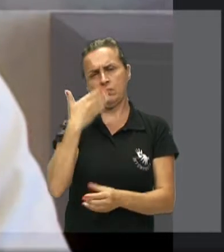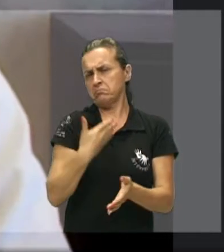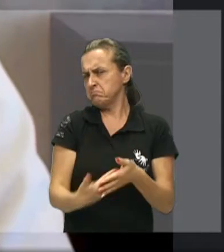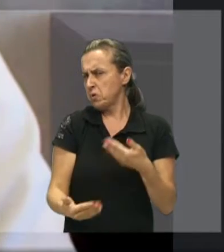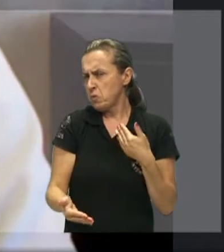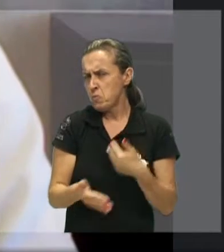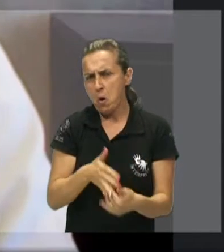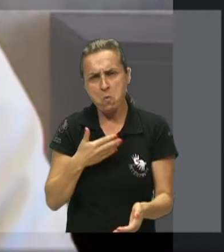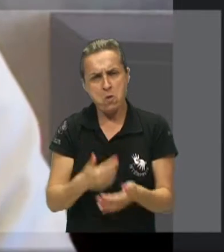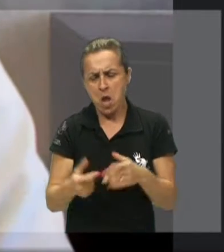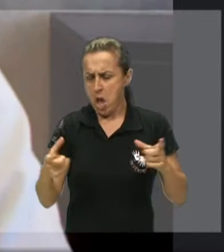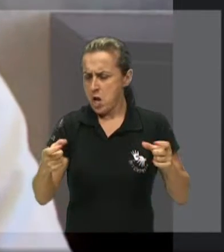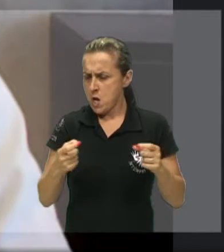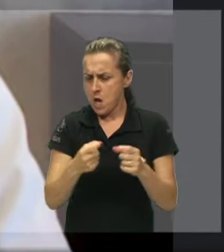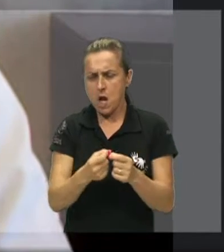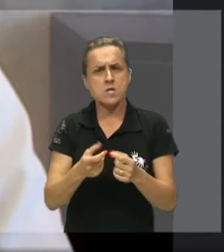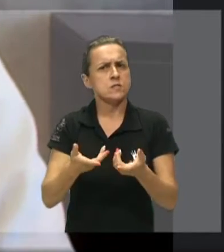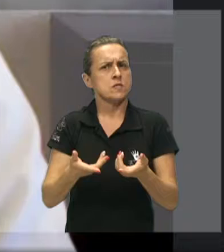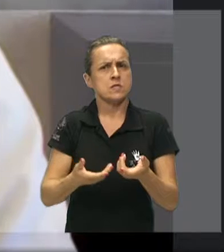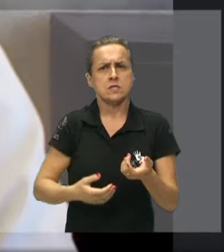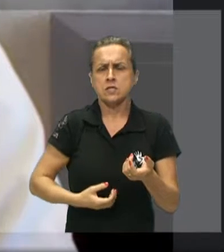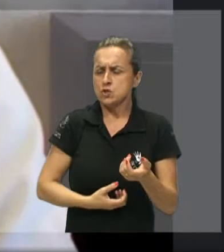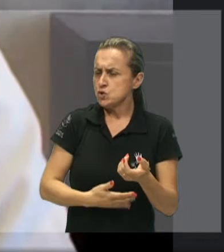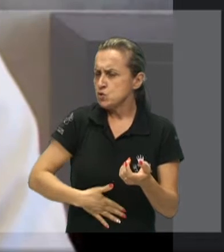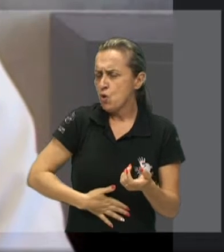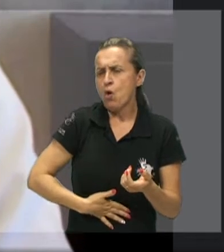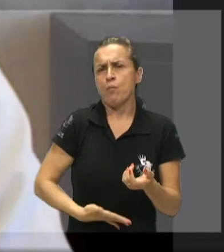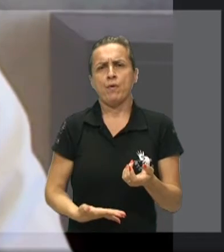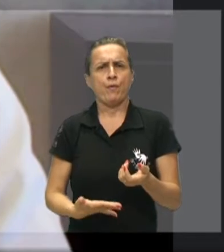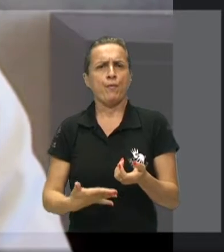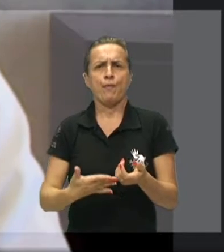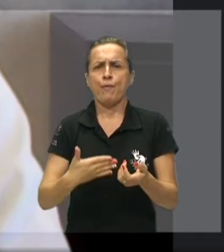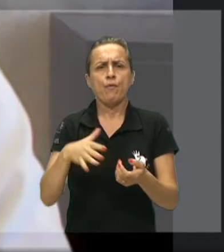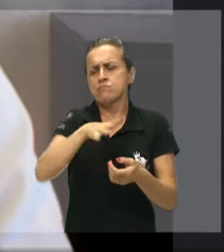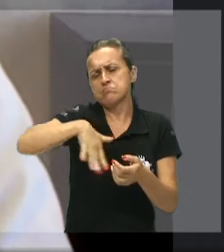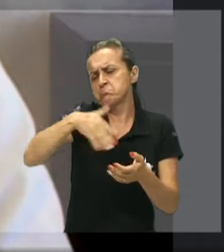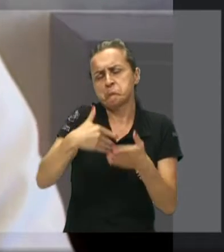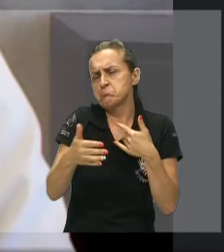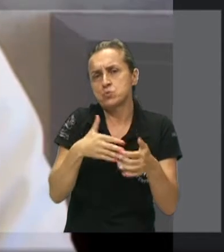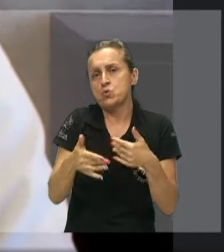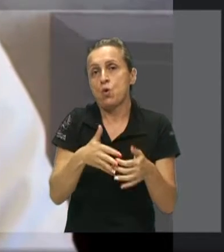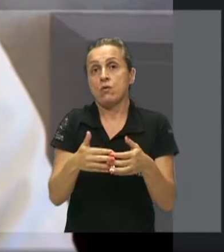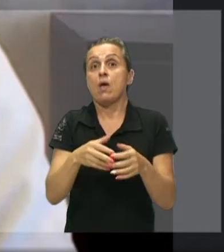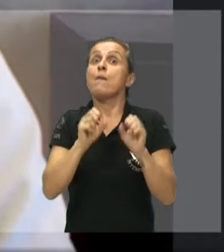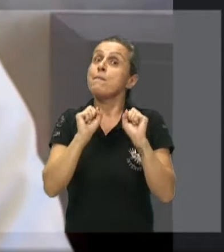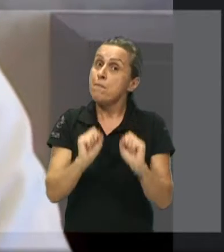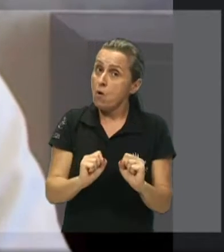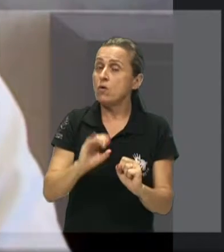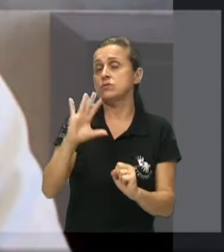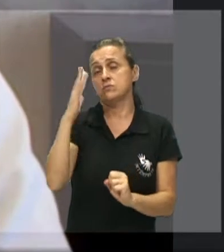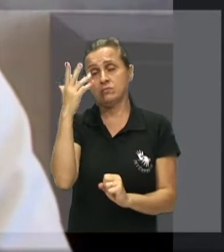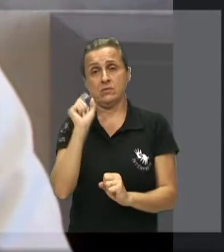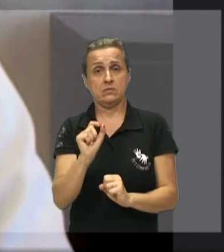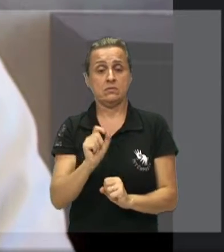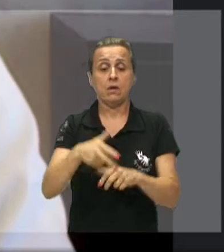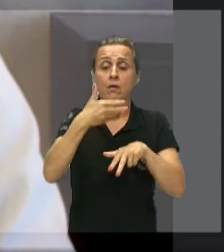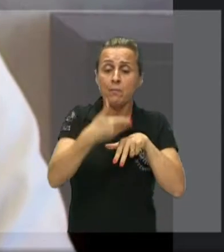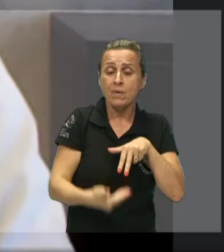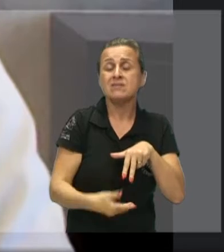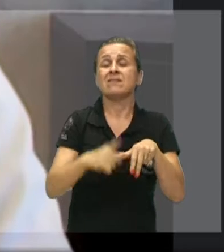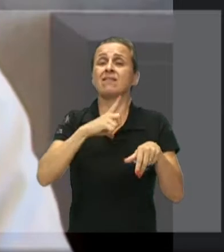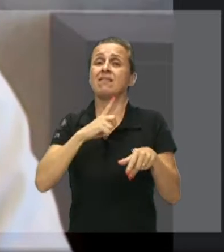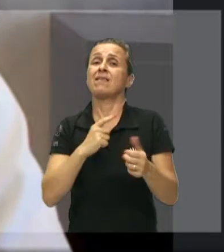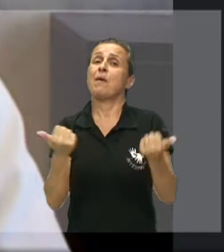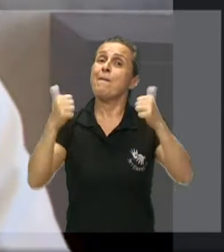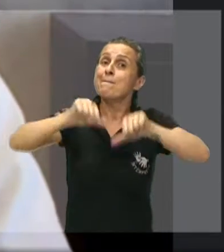de estômago, qualquer tipo de câncer que venha a ser diagnosticado, ele pode ser que os pacientes venham a ter um prognóstico pior,